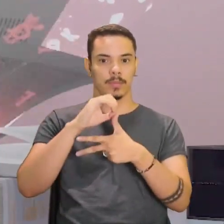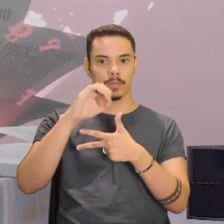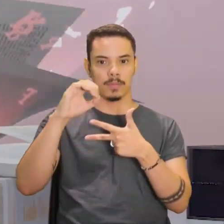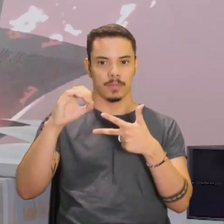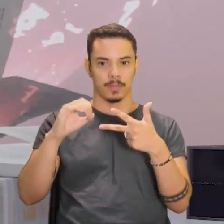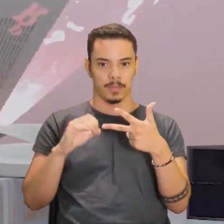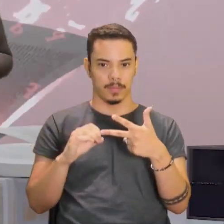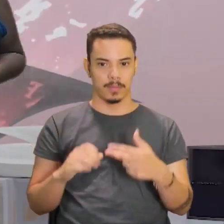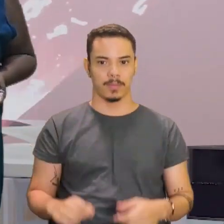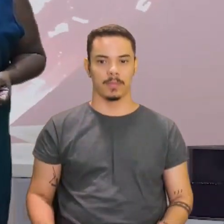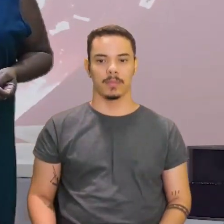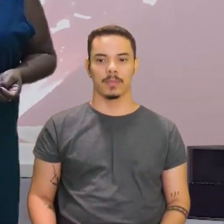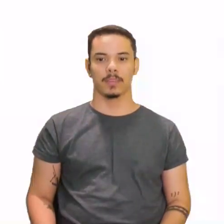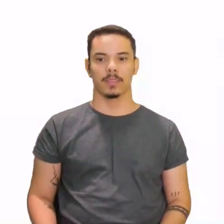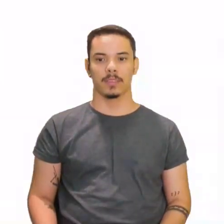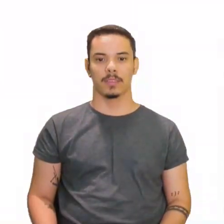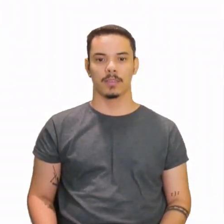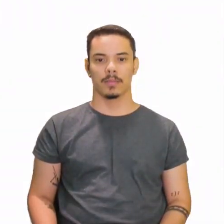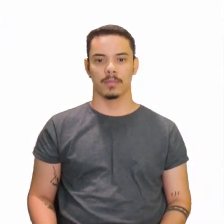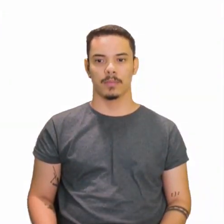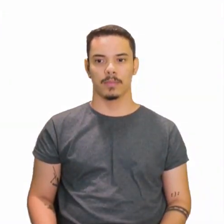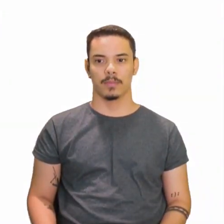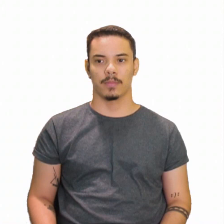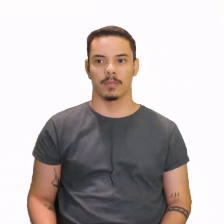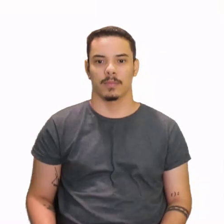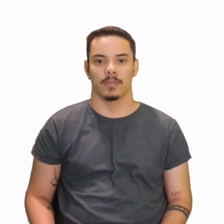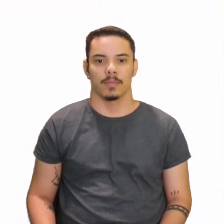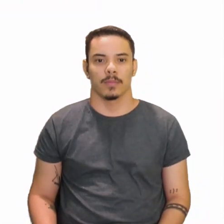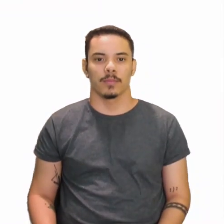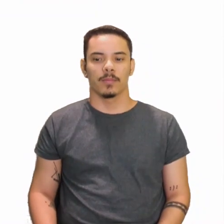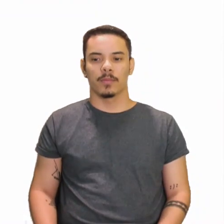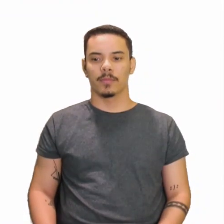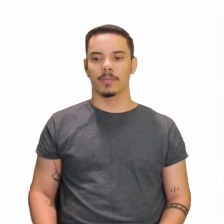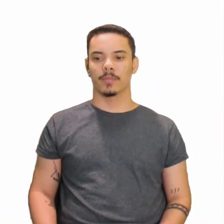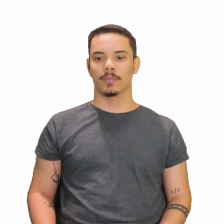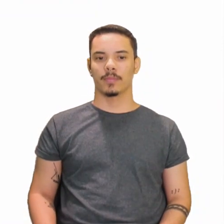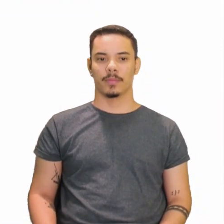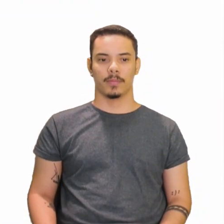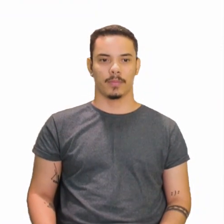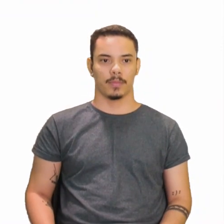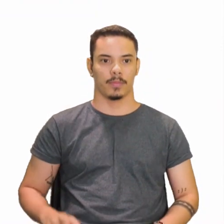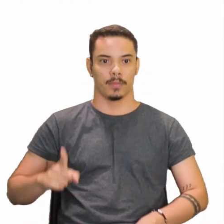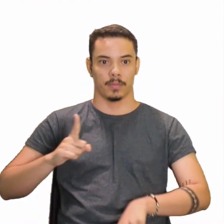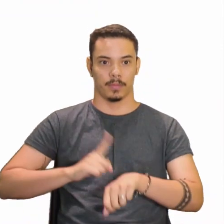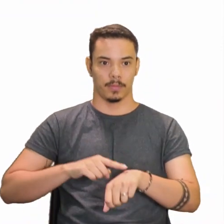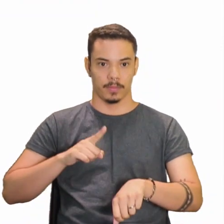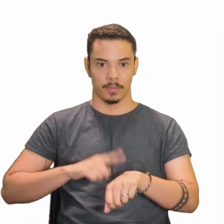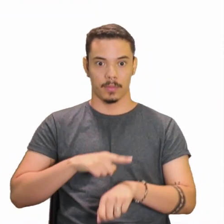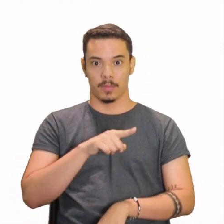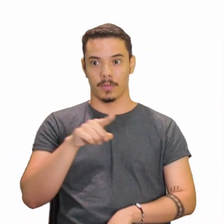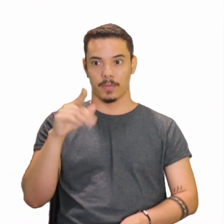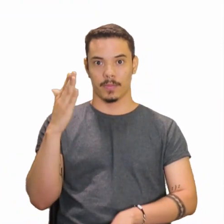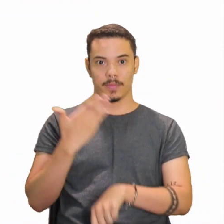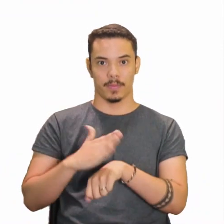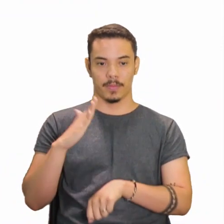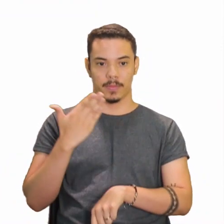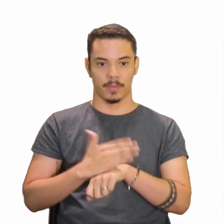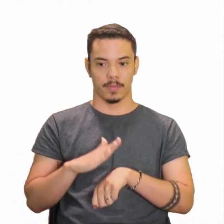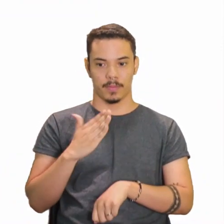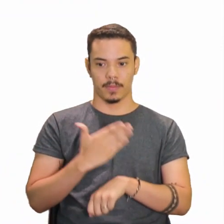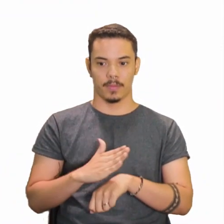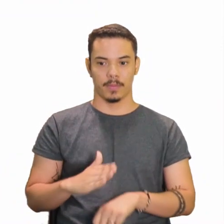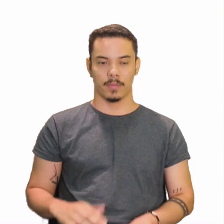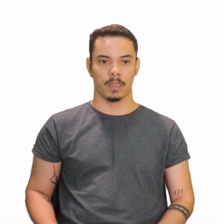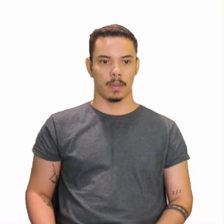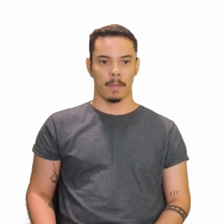no Enem. Vamos lá, amada. Olha só, o momento de você treinar.